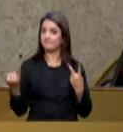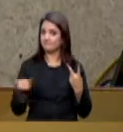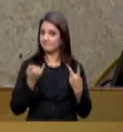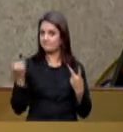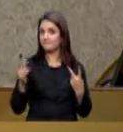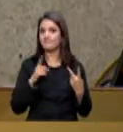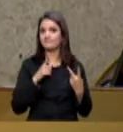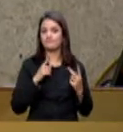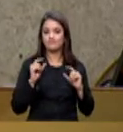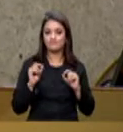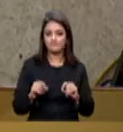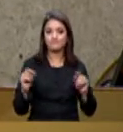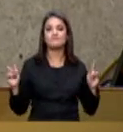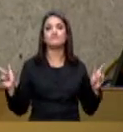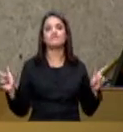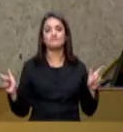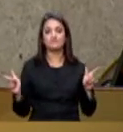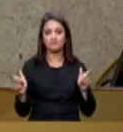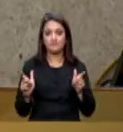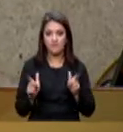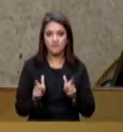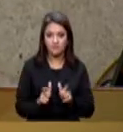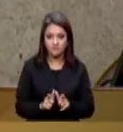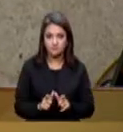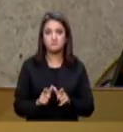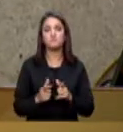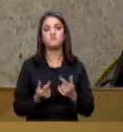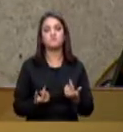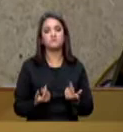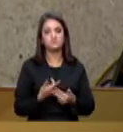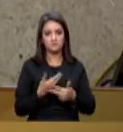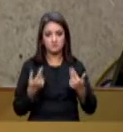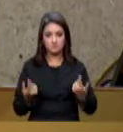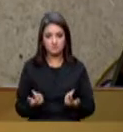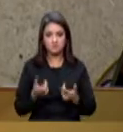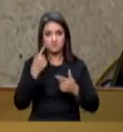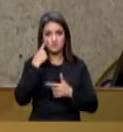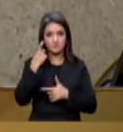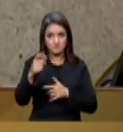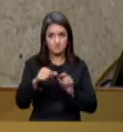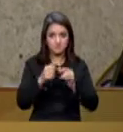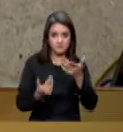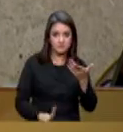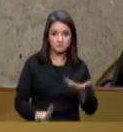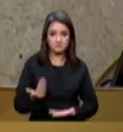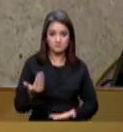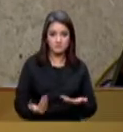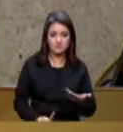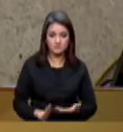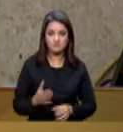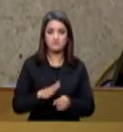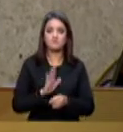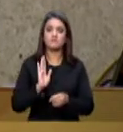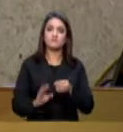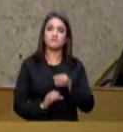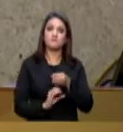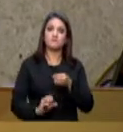para a redução de agentes econômicos potencialmente interessados em prestar serviços de